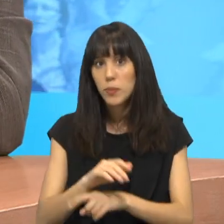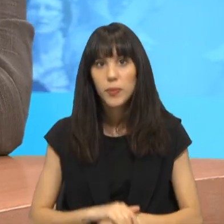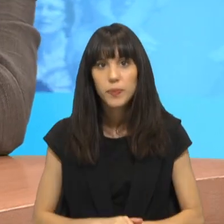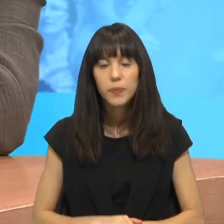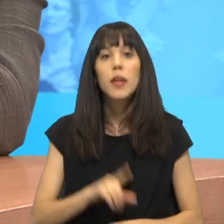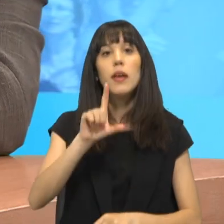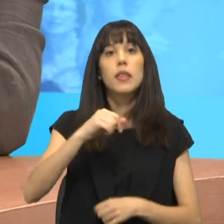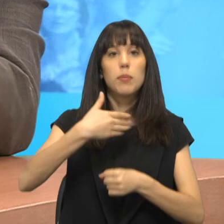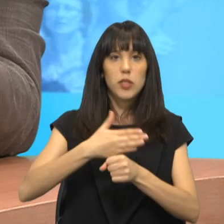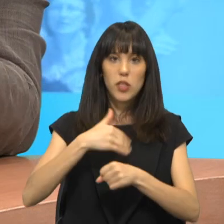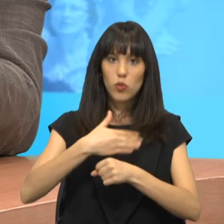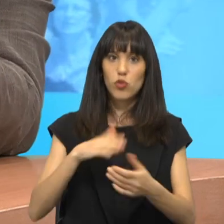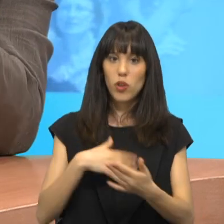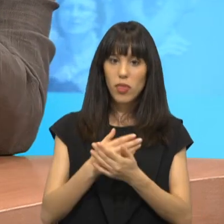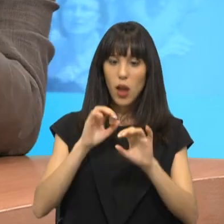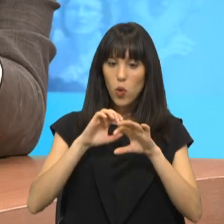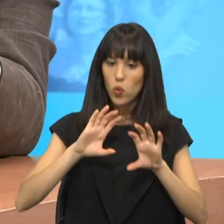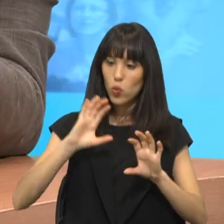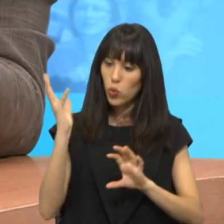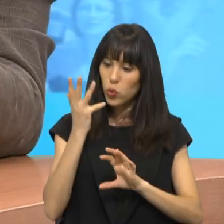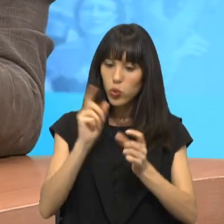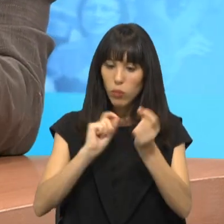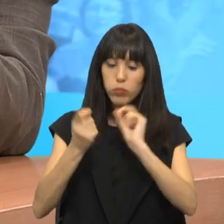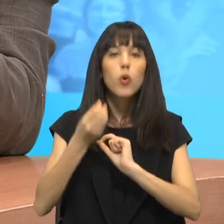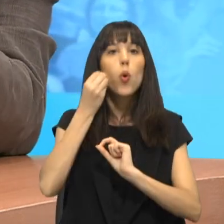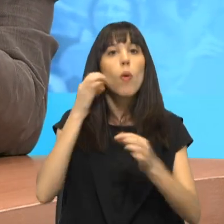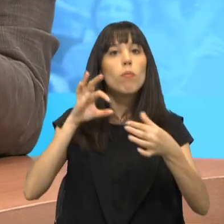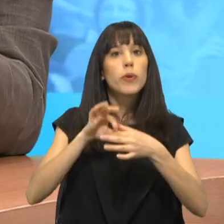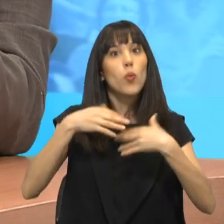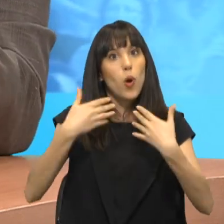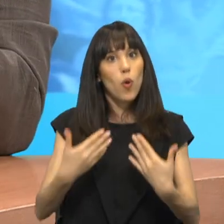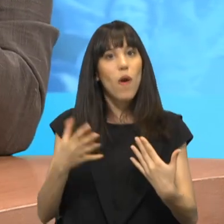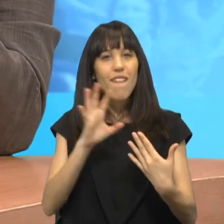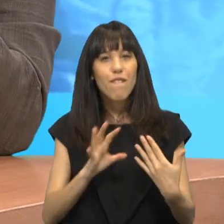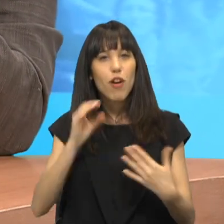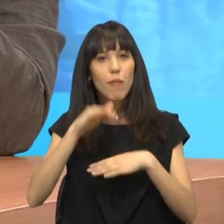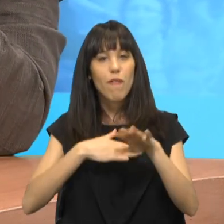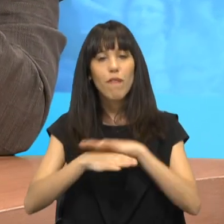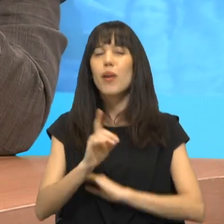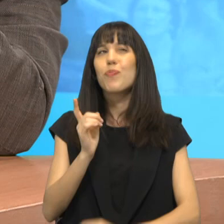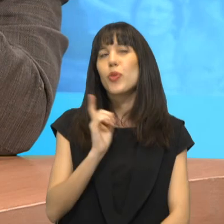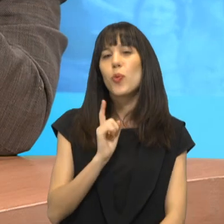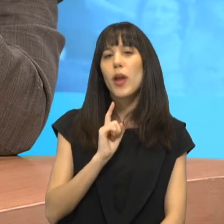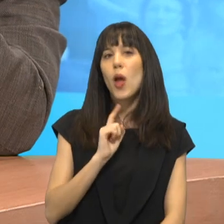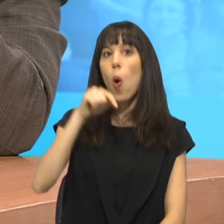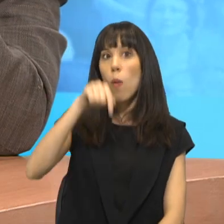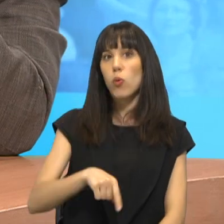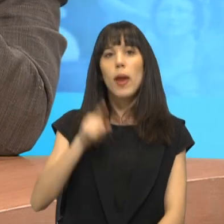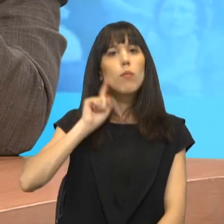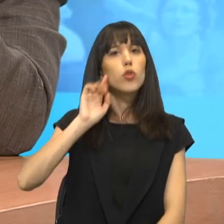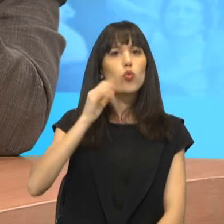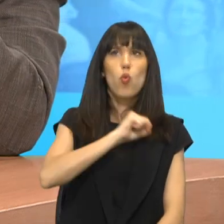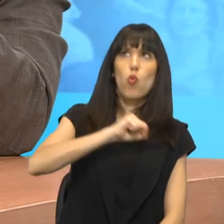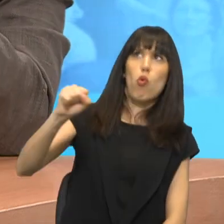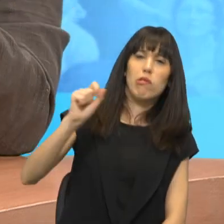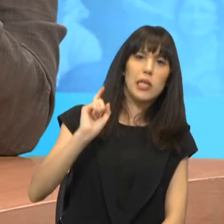da renovação cultural, toda a geração ligada ao tempo e ao modo, não é? Que não estava necessariamente em primeira linha em